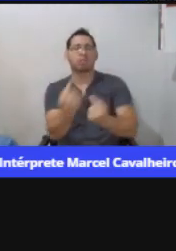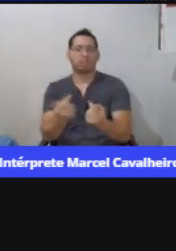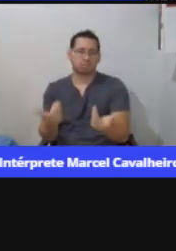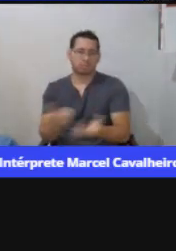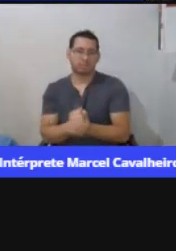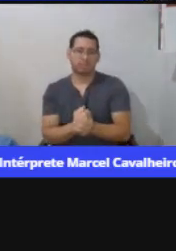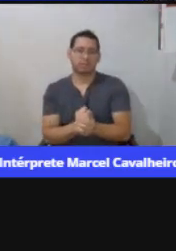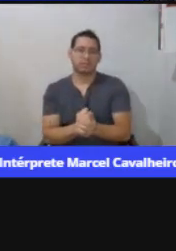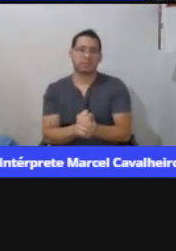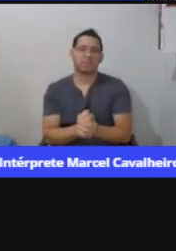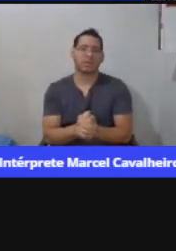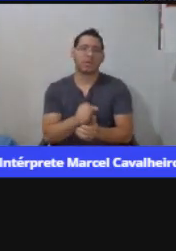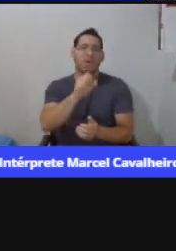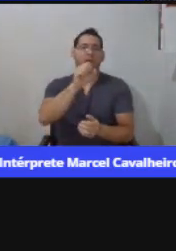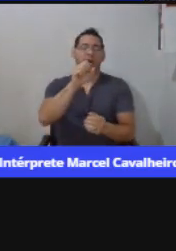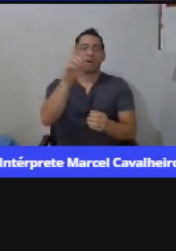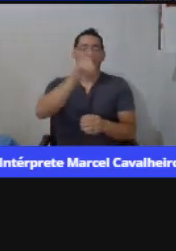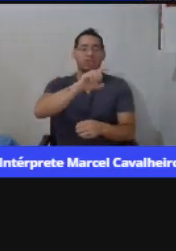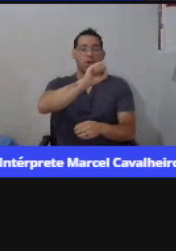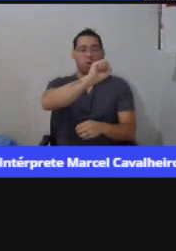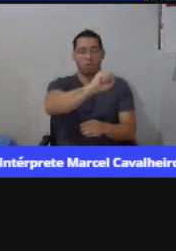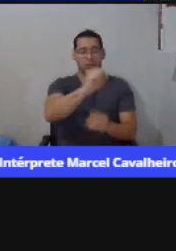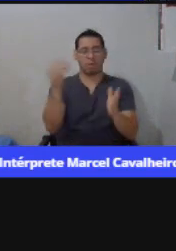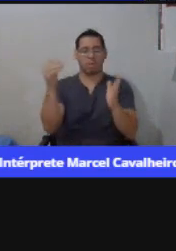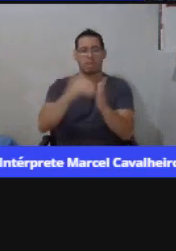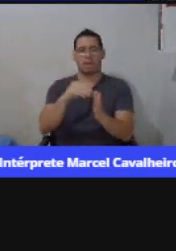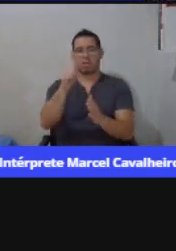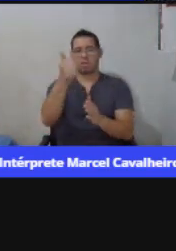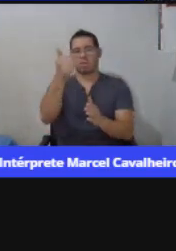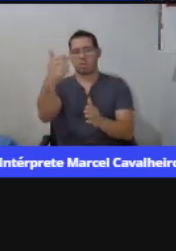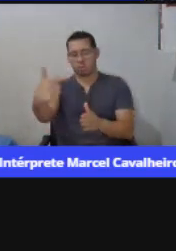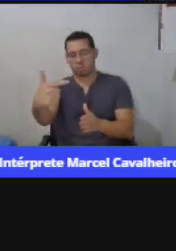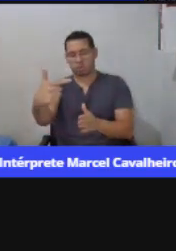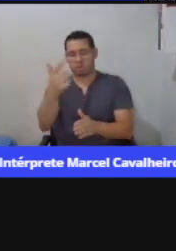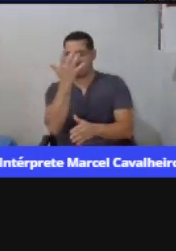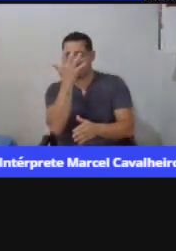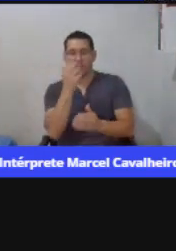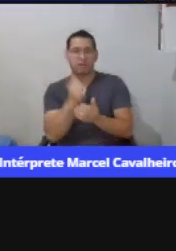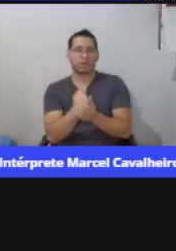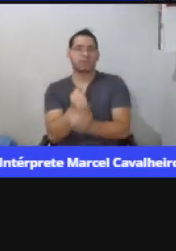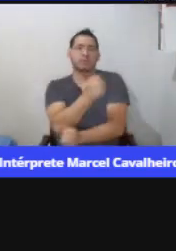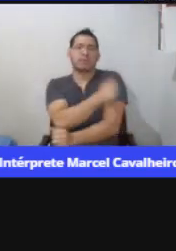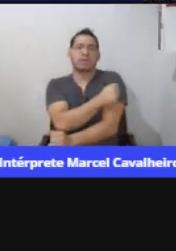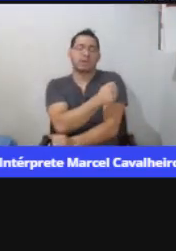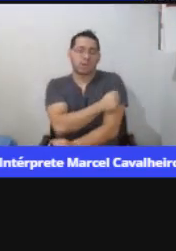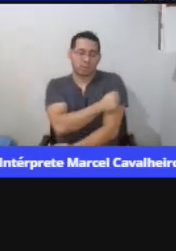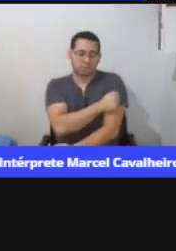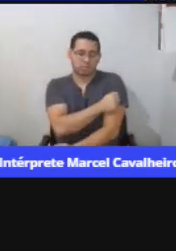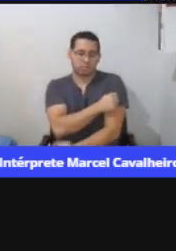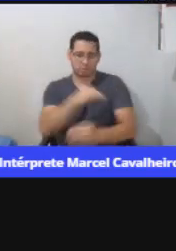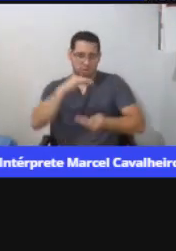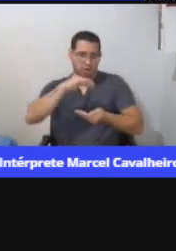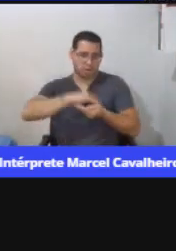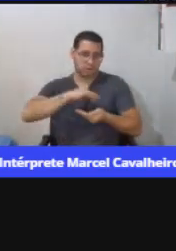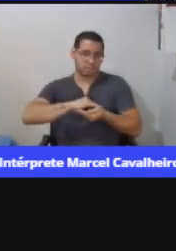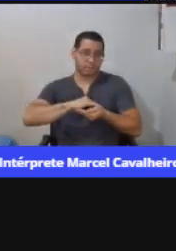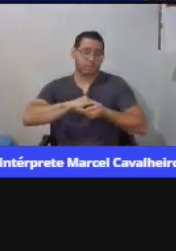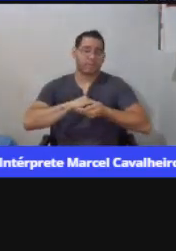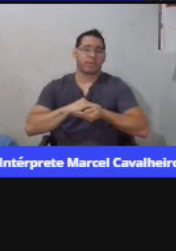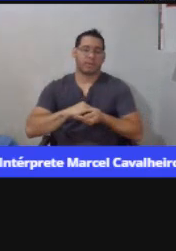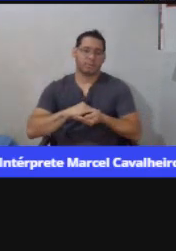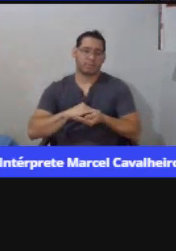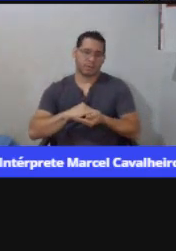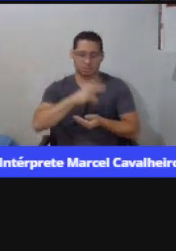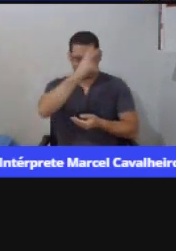ser o período de aplicação. Então, todos os alunos da REME estarão executando as